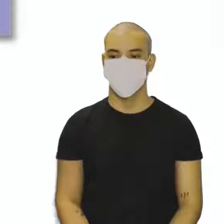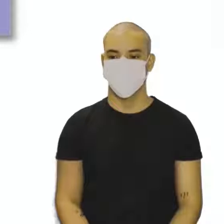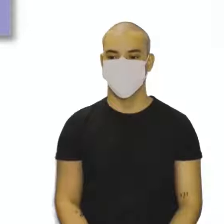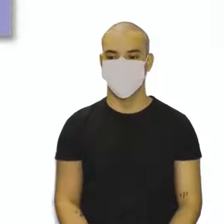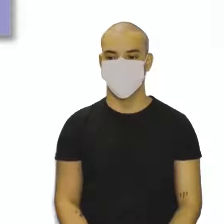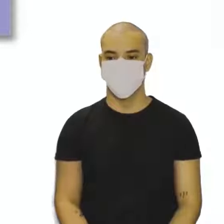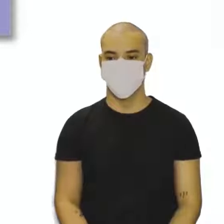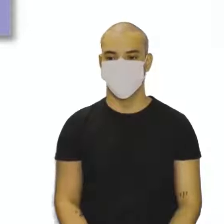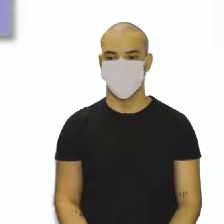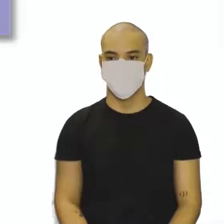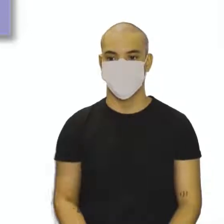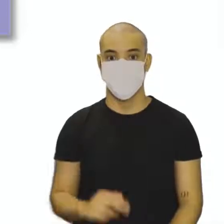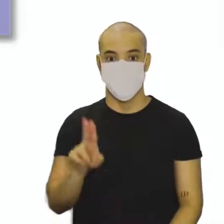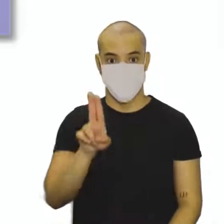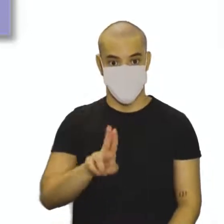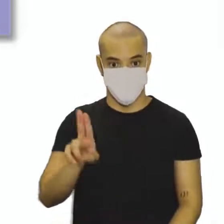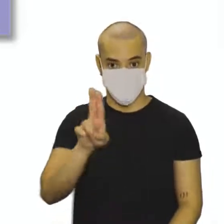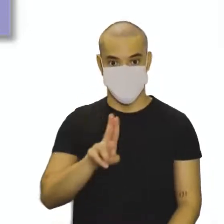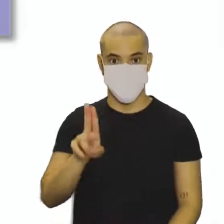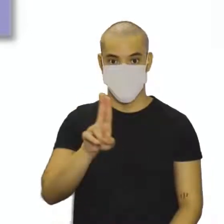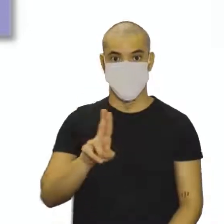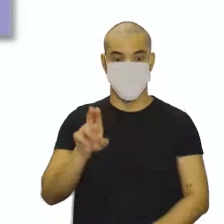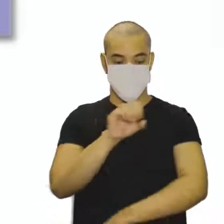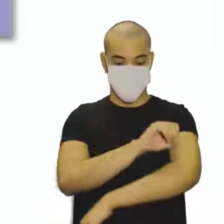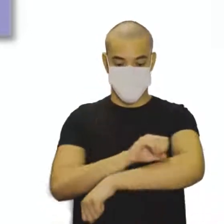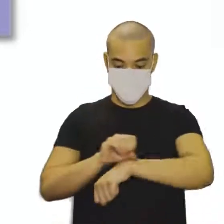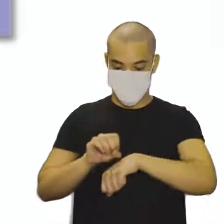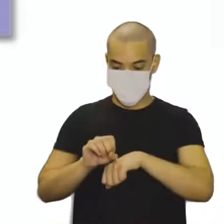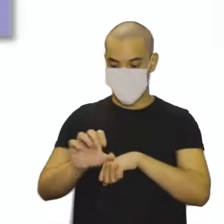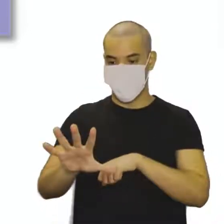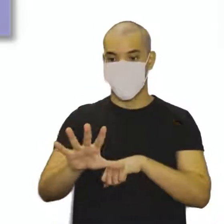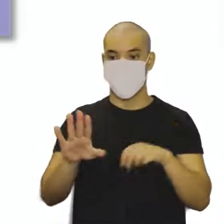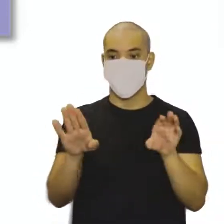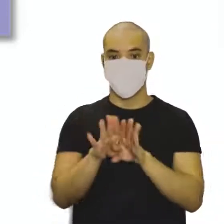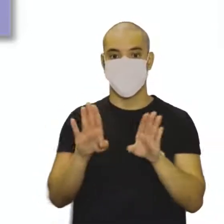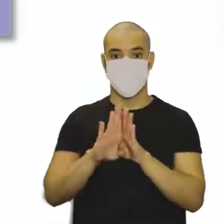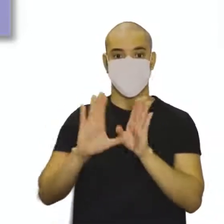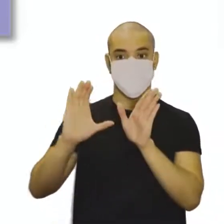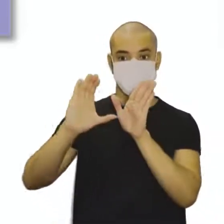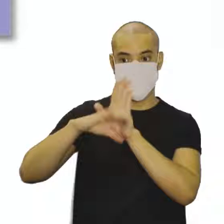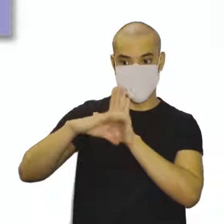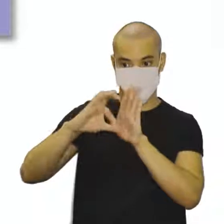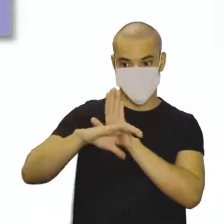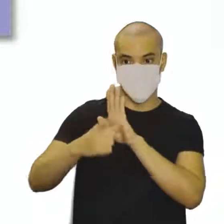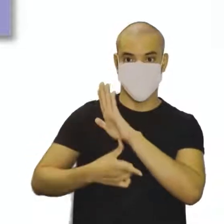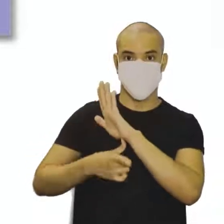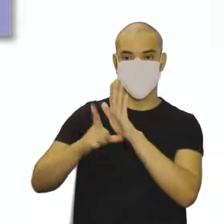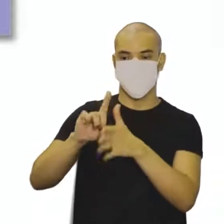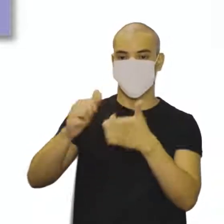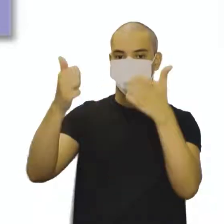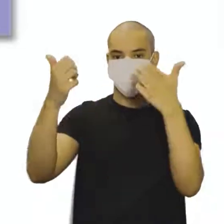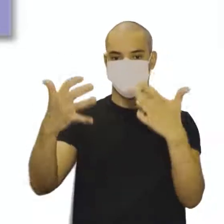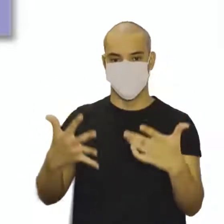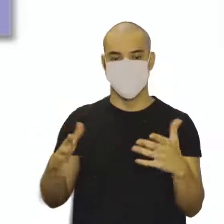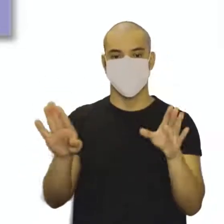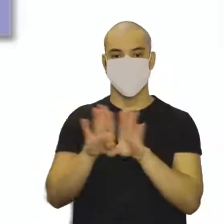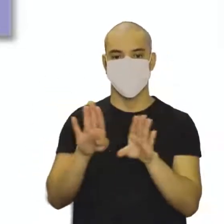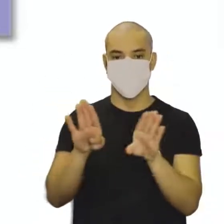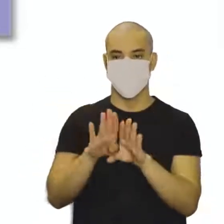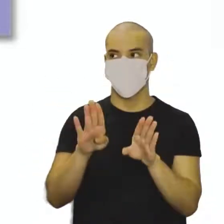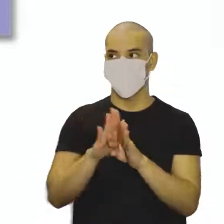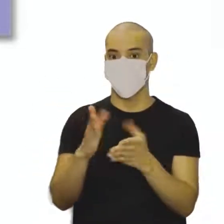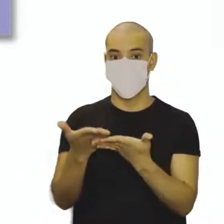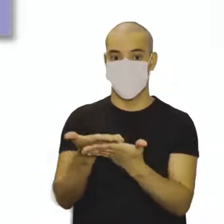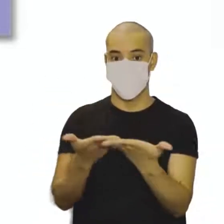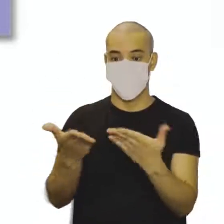tela, nós vamos trabalhar indutor, vamos trabalhar o conceito, como eu falei para vocês, e